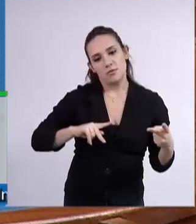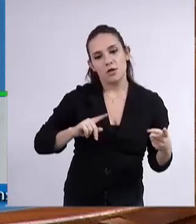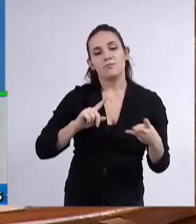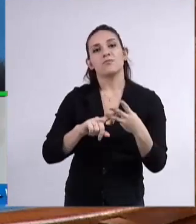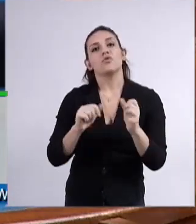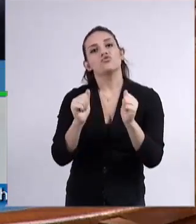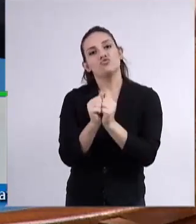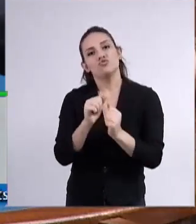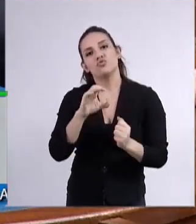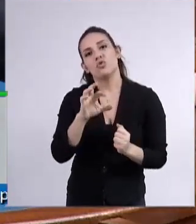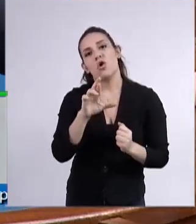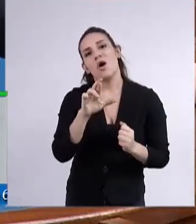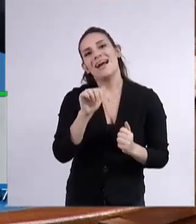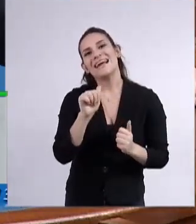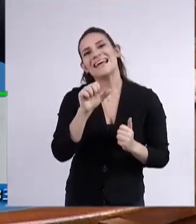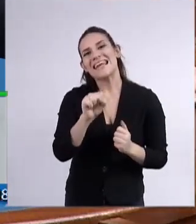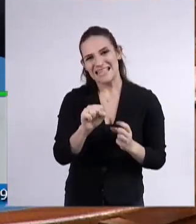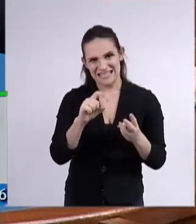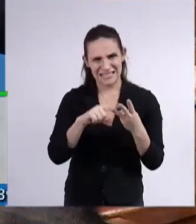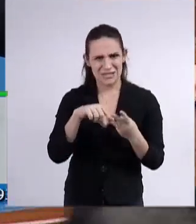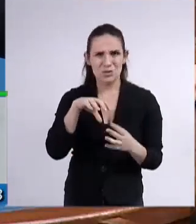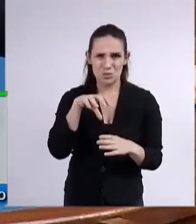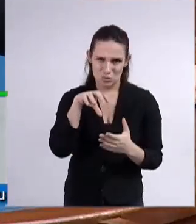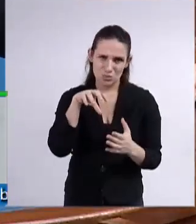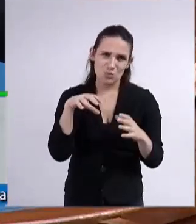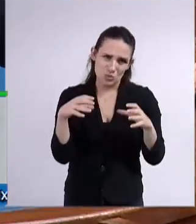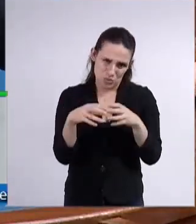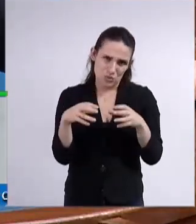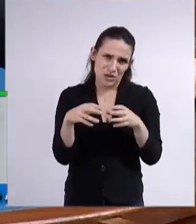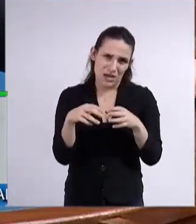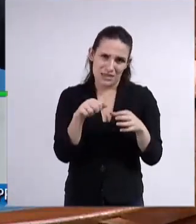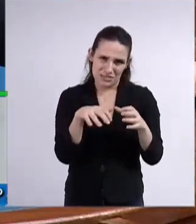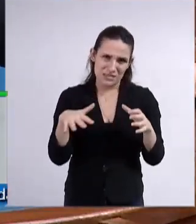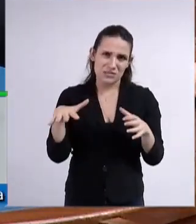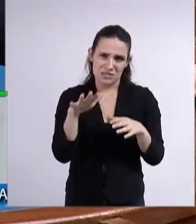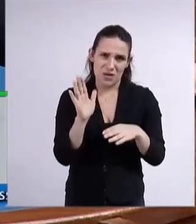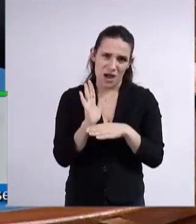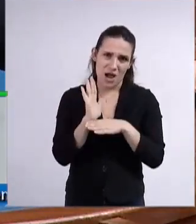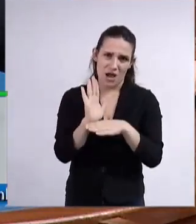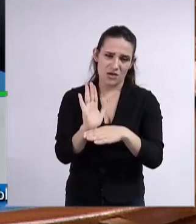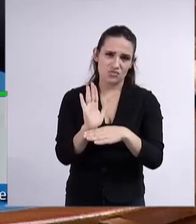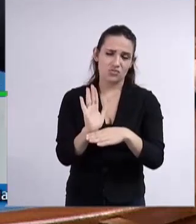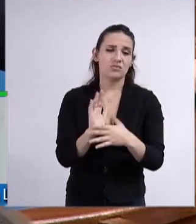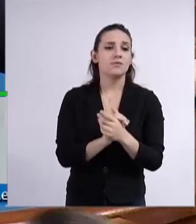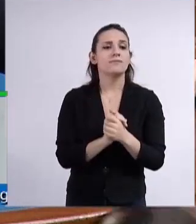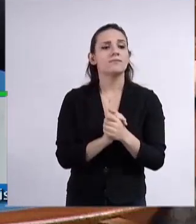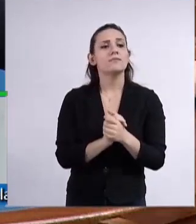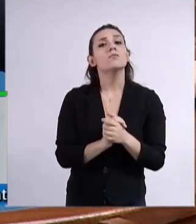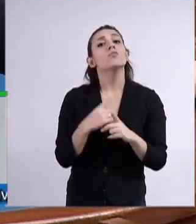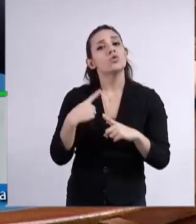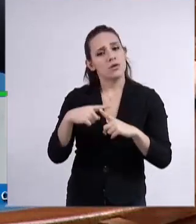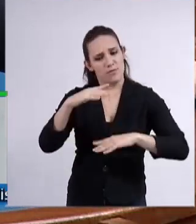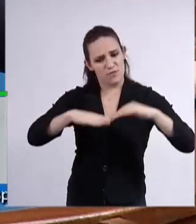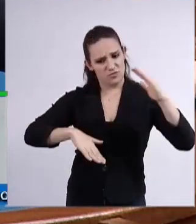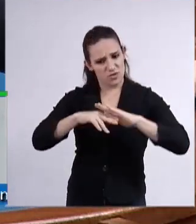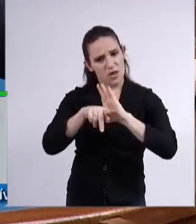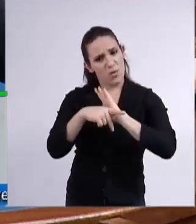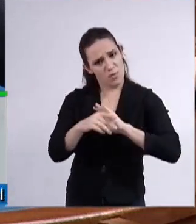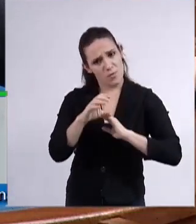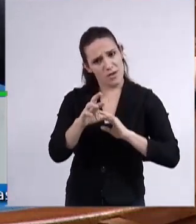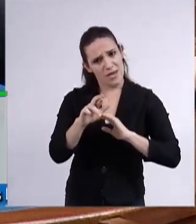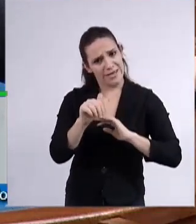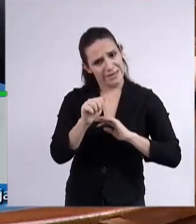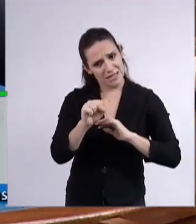CRAS, porque também esses servidores precisam ser treinados, qualificados, para receber a população